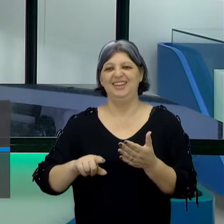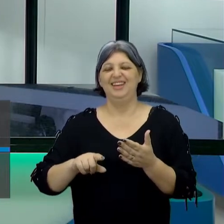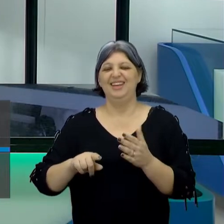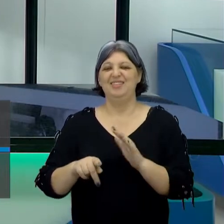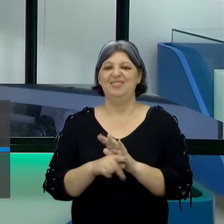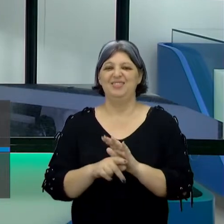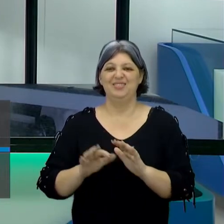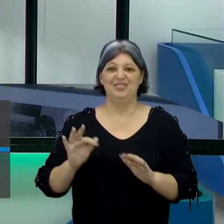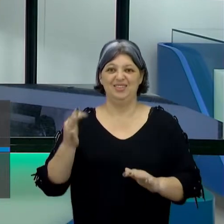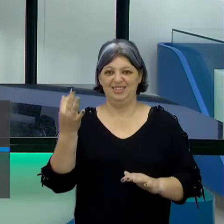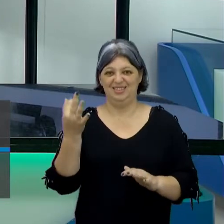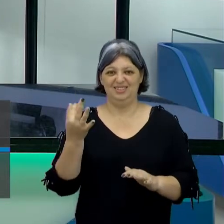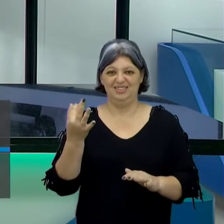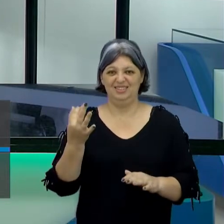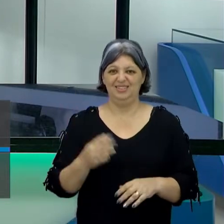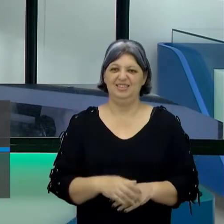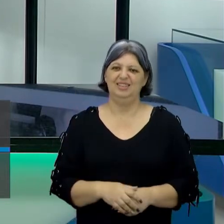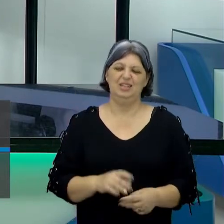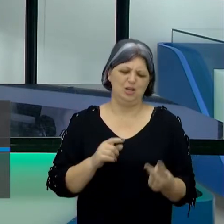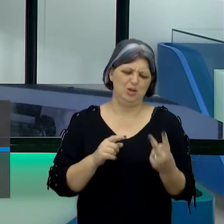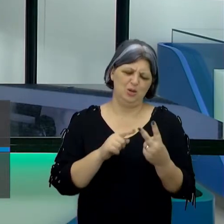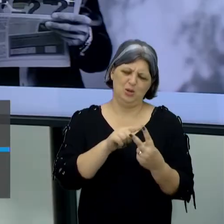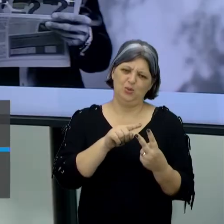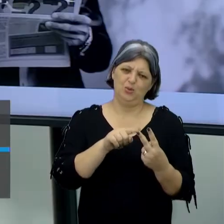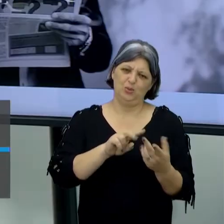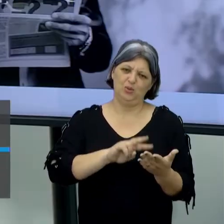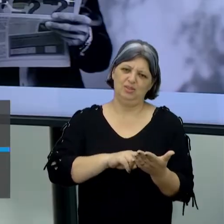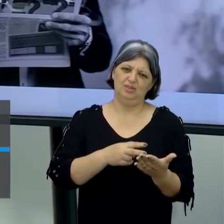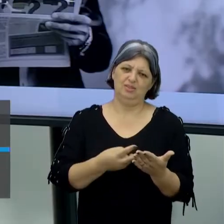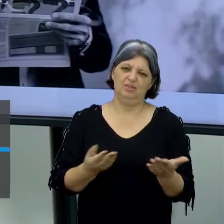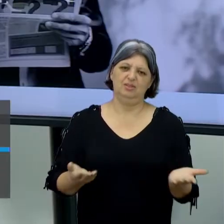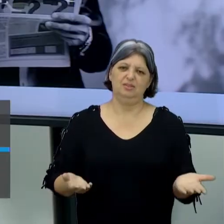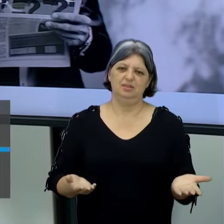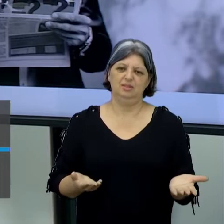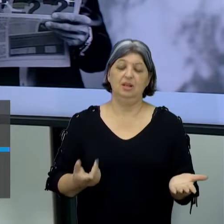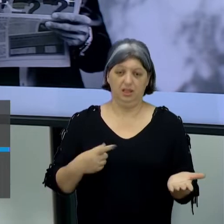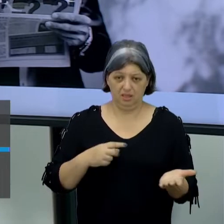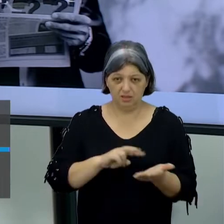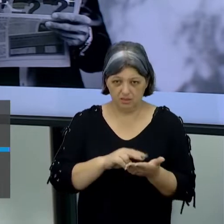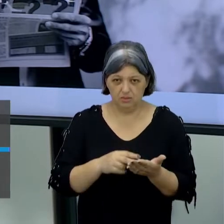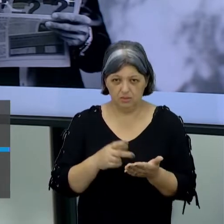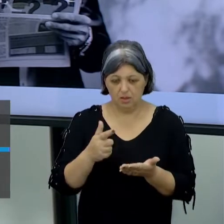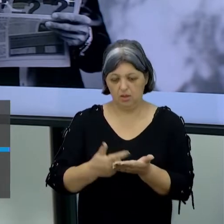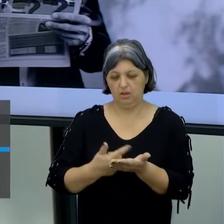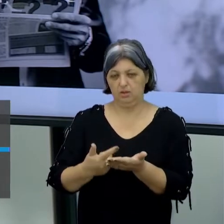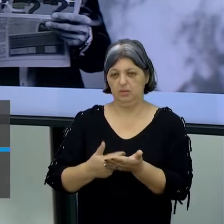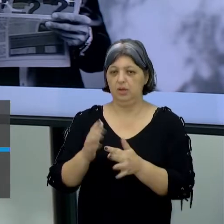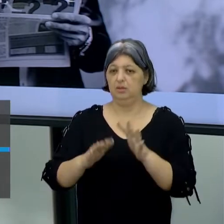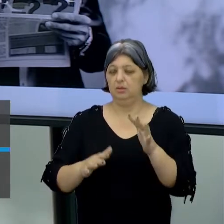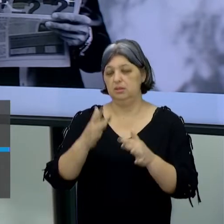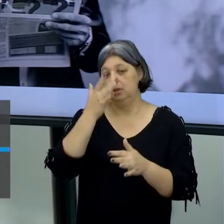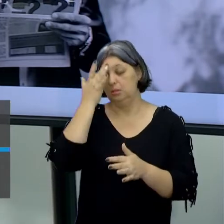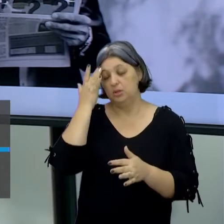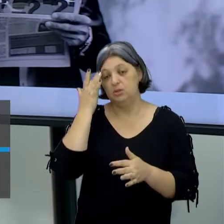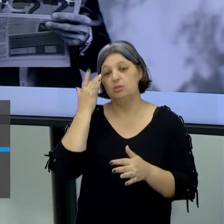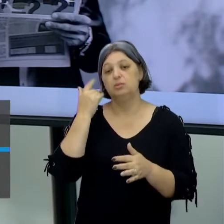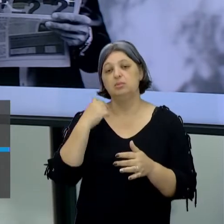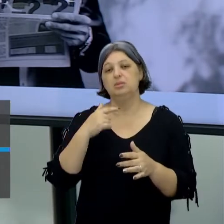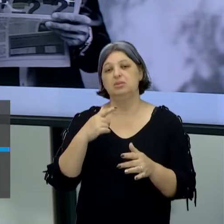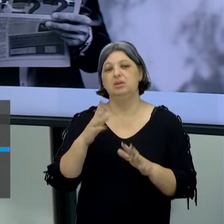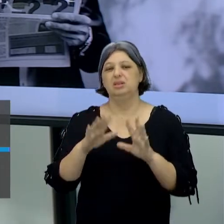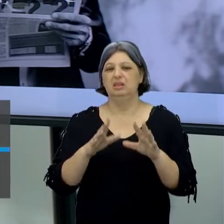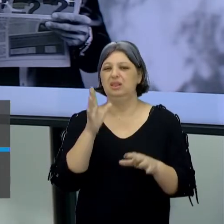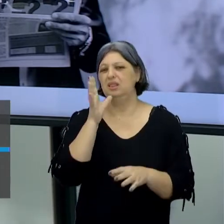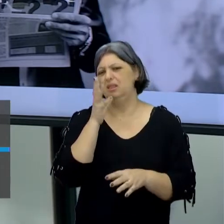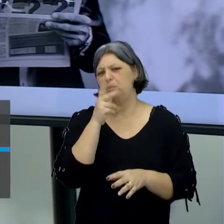traidor. Duas traduções, duas traduções. Mas imagina isso, uma tradução de um livro, a pessoa geralmente faz envolvendo anos, às vezes,